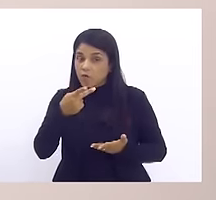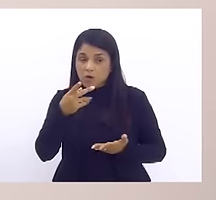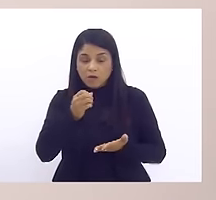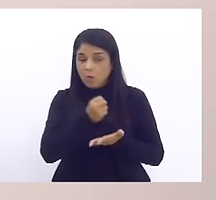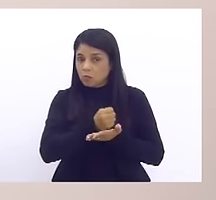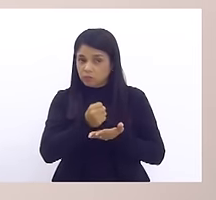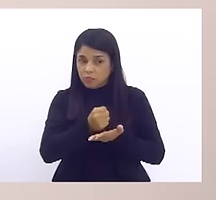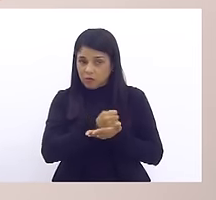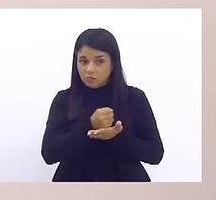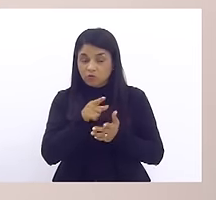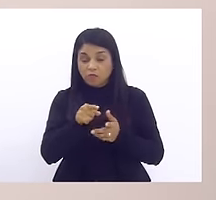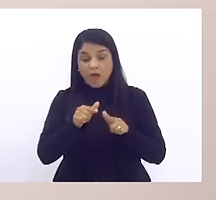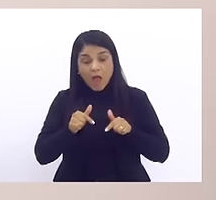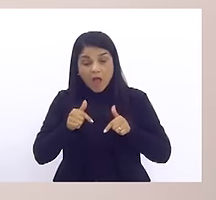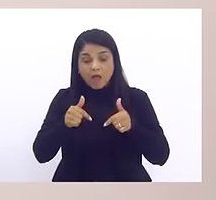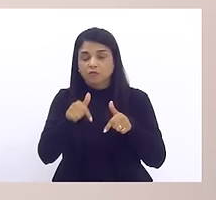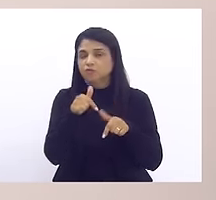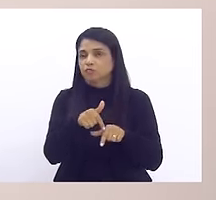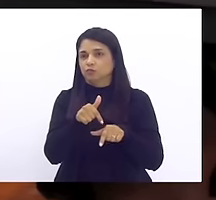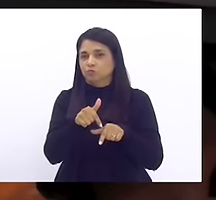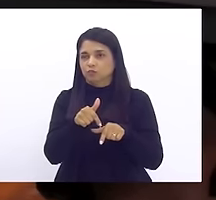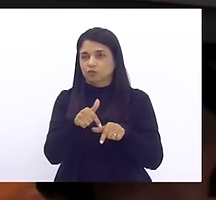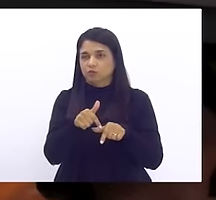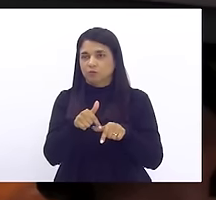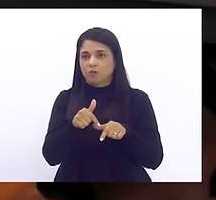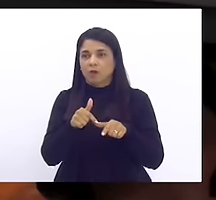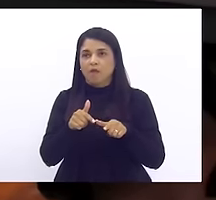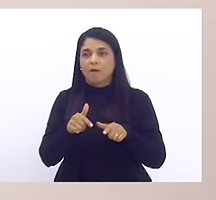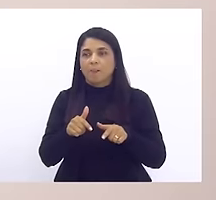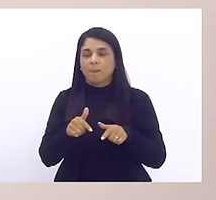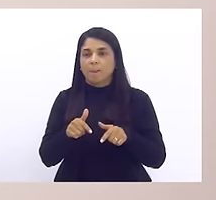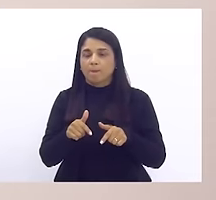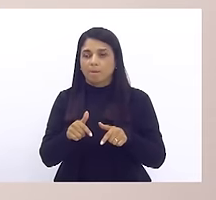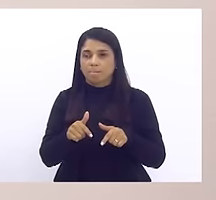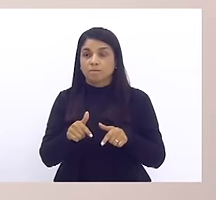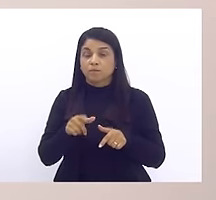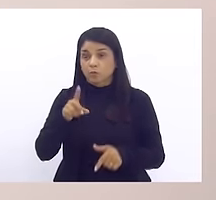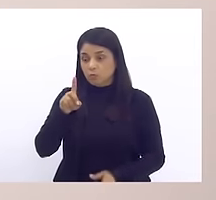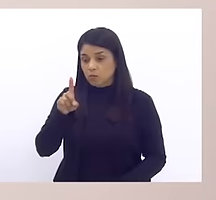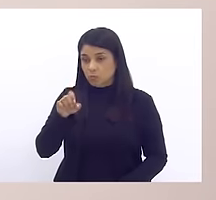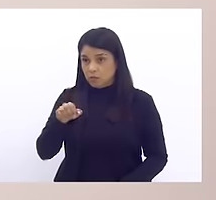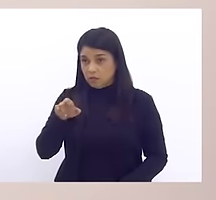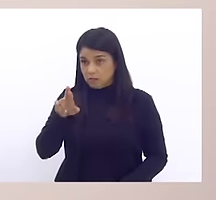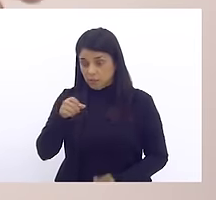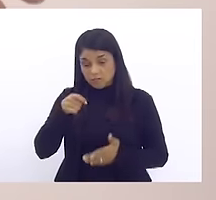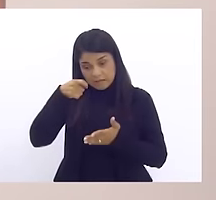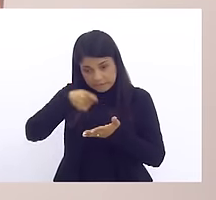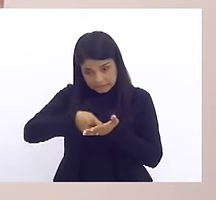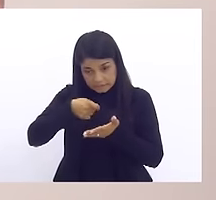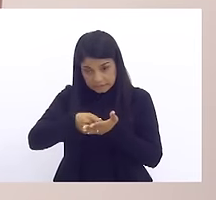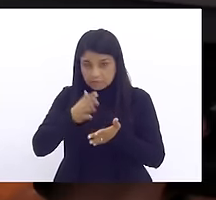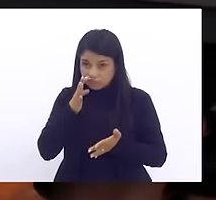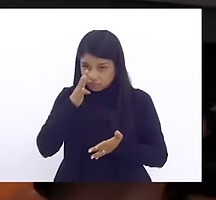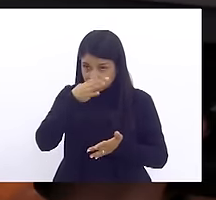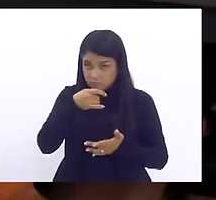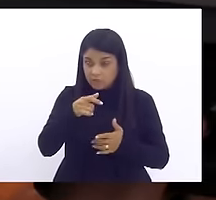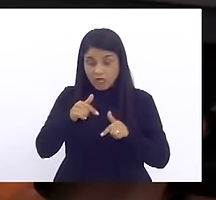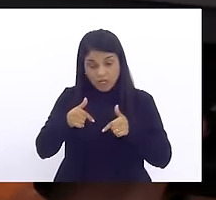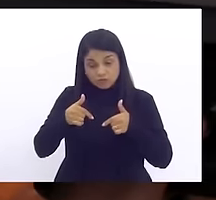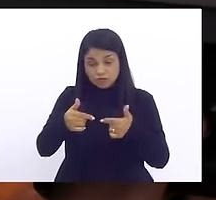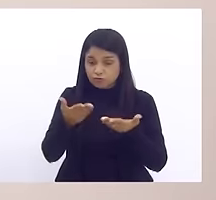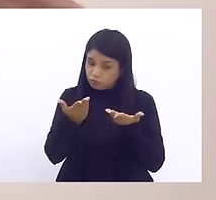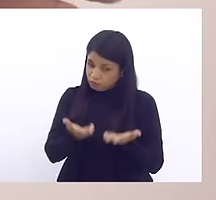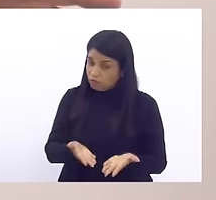tá acontecendo isso que tá acontecendo a atitude nós vai continuar insistindo nesse contrato atitude fala